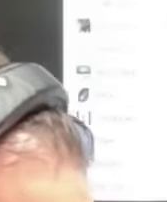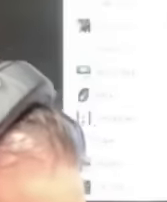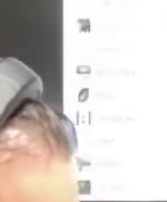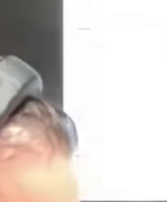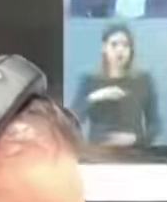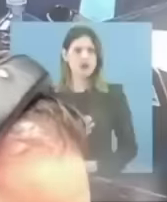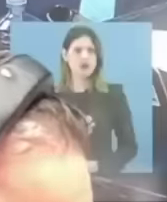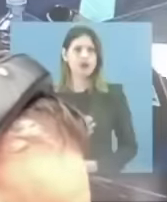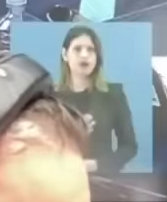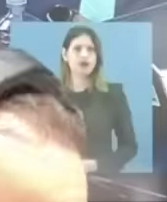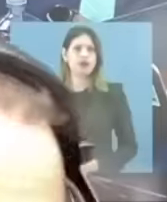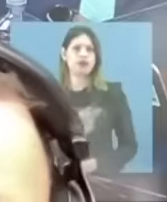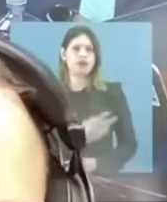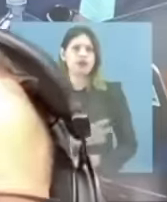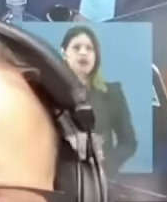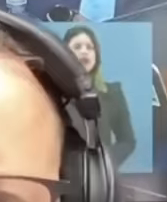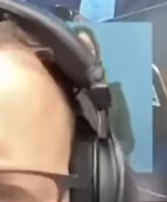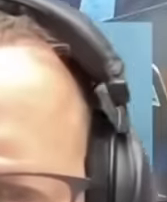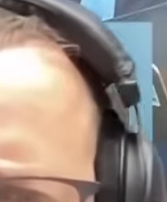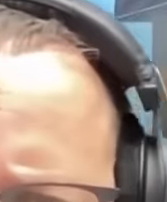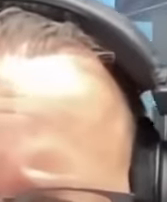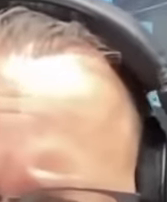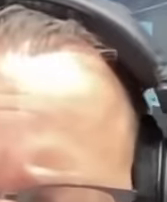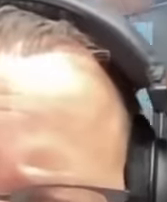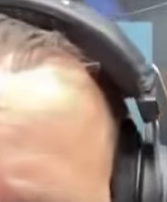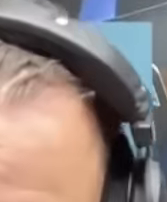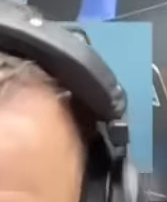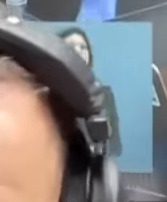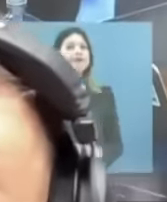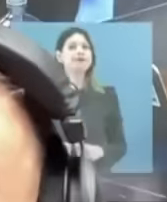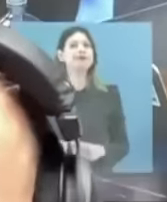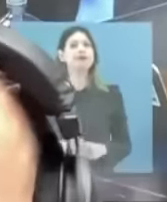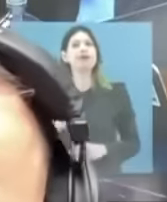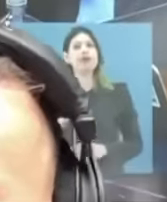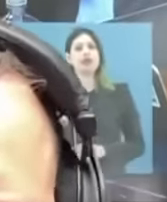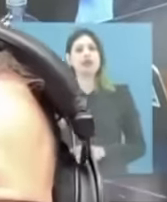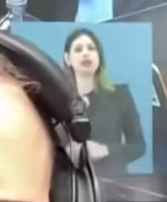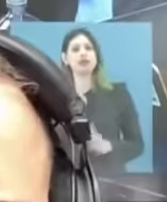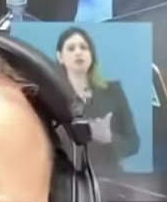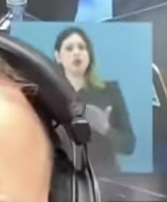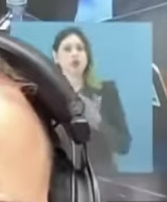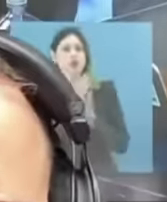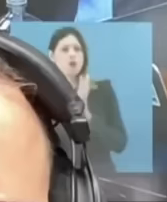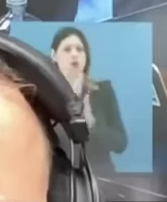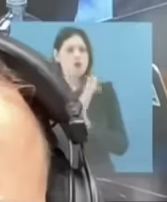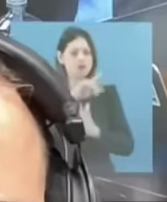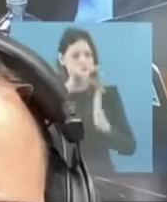lá. Vamos lá. Elas tenham perdido um pouco o sentido pela exposição que foram,